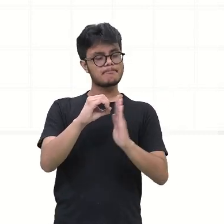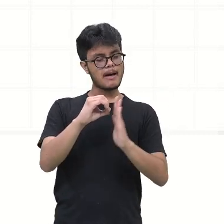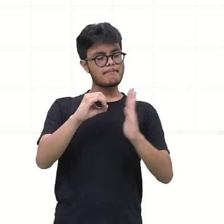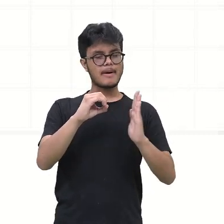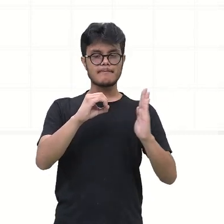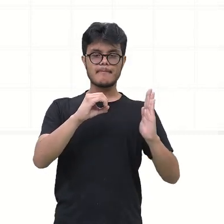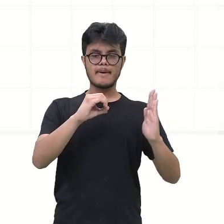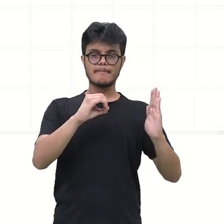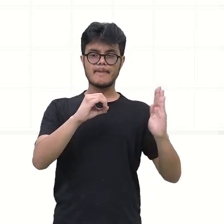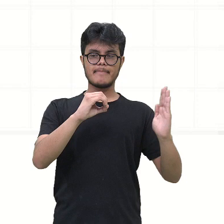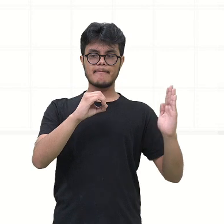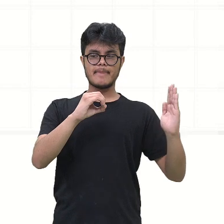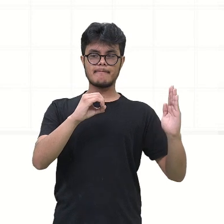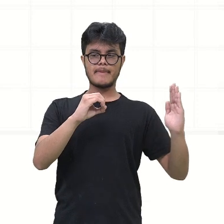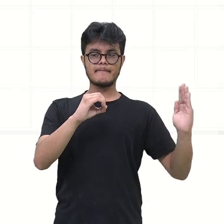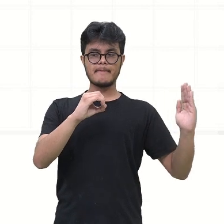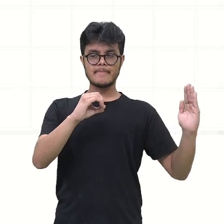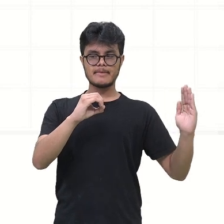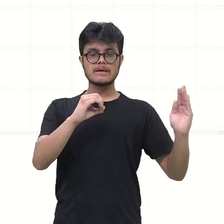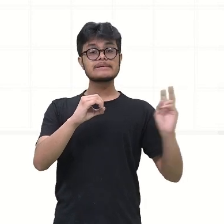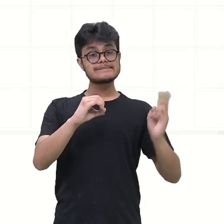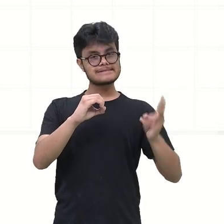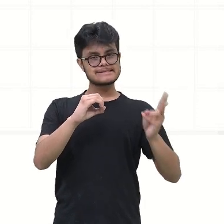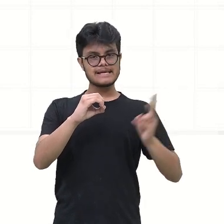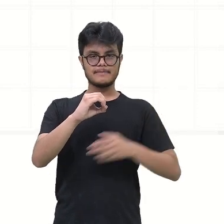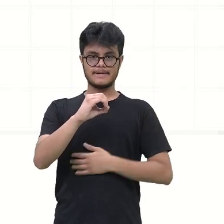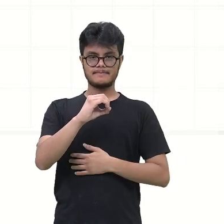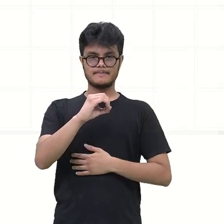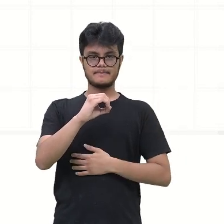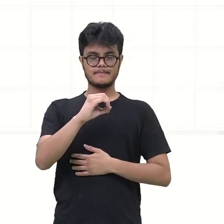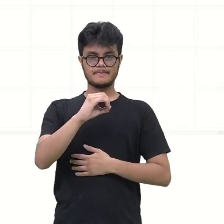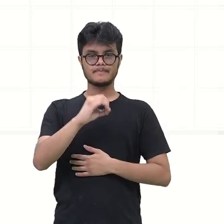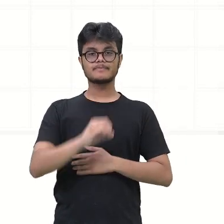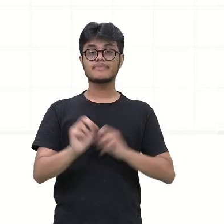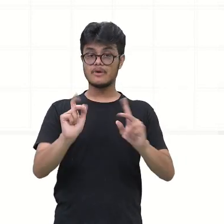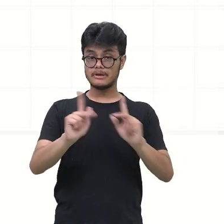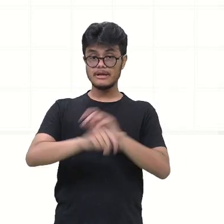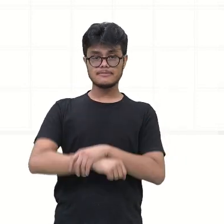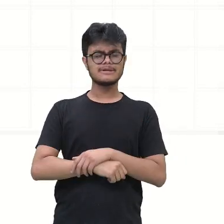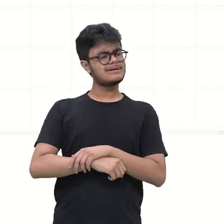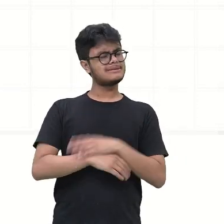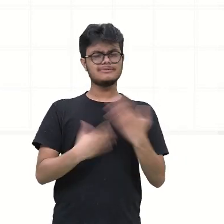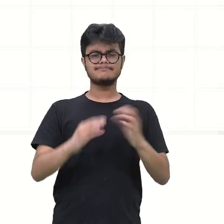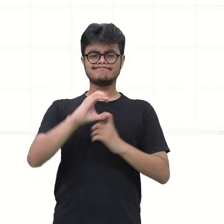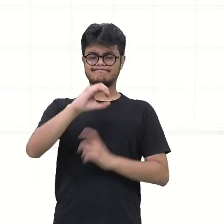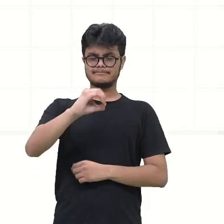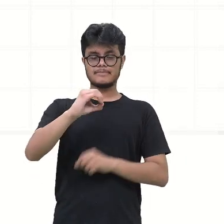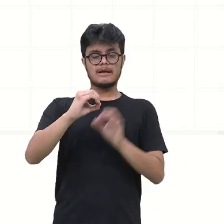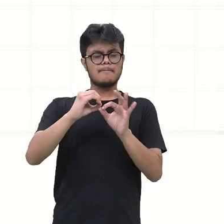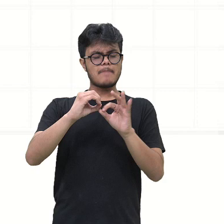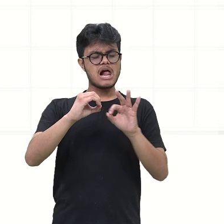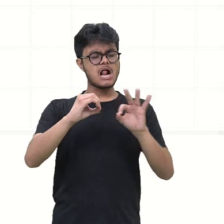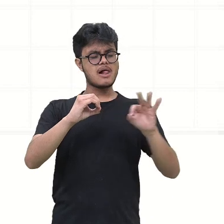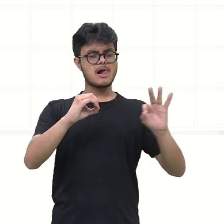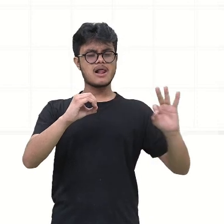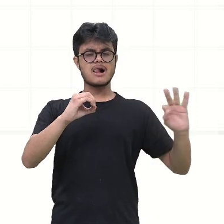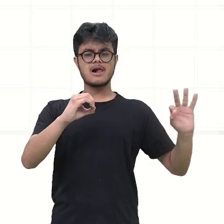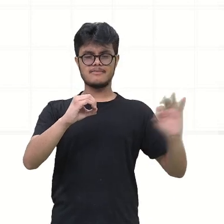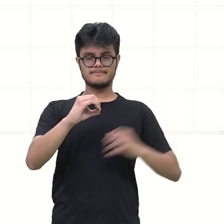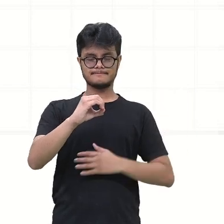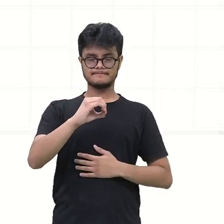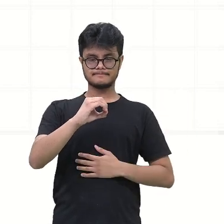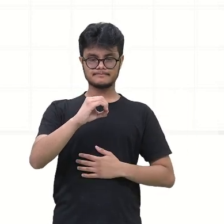vem o 2, depois do 2 vem o 3, e assim vai para o infinito positivo, né? Aqui